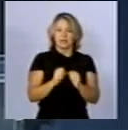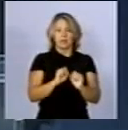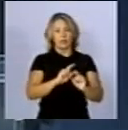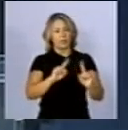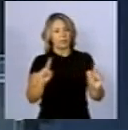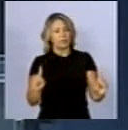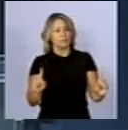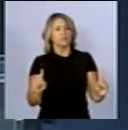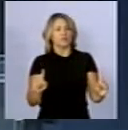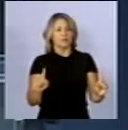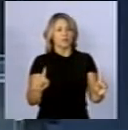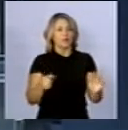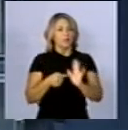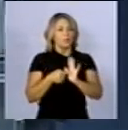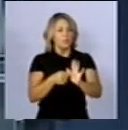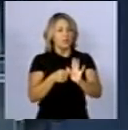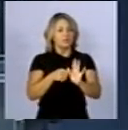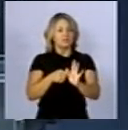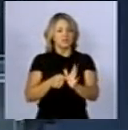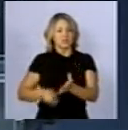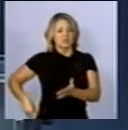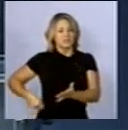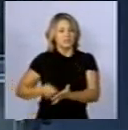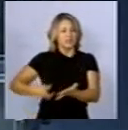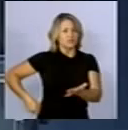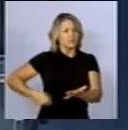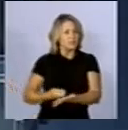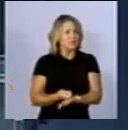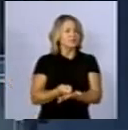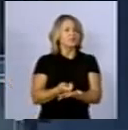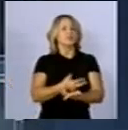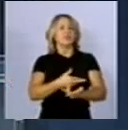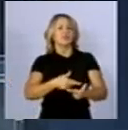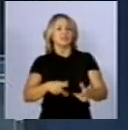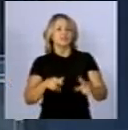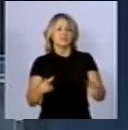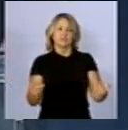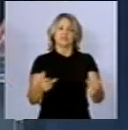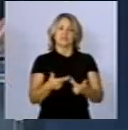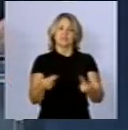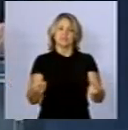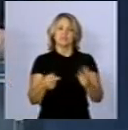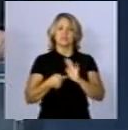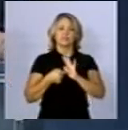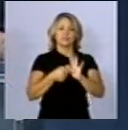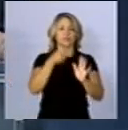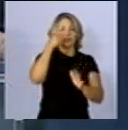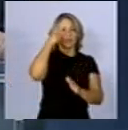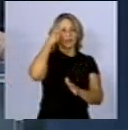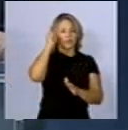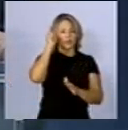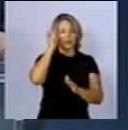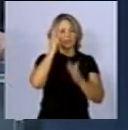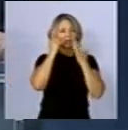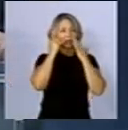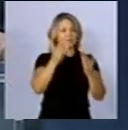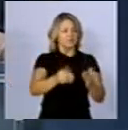desnecessária, implicaria investimentos vultosos, sem qualquer benefício adicional, como foi visto ontem em mais de uma